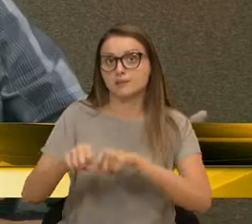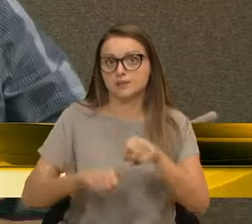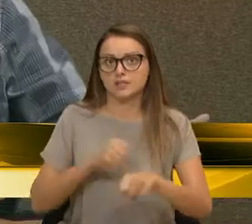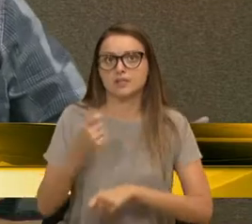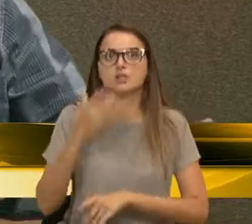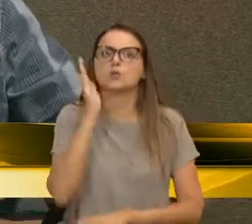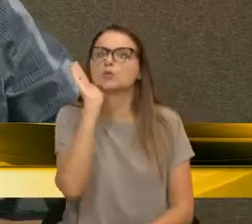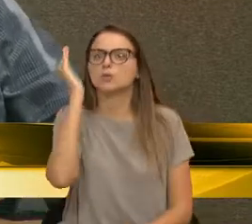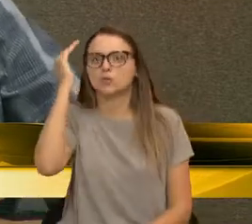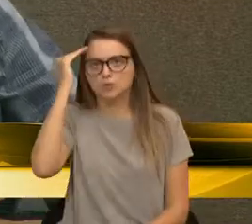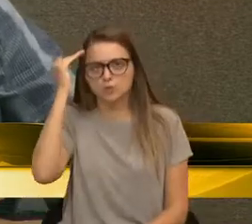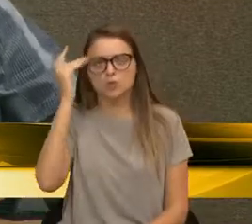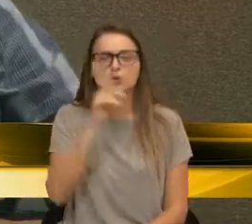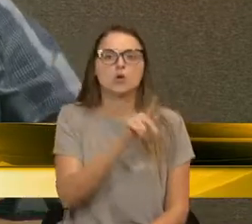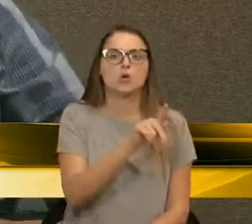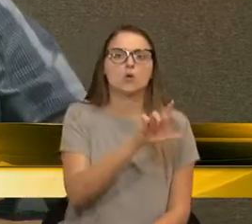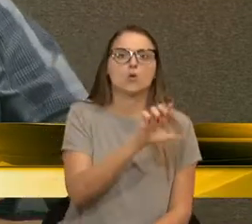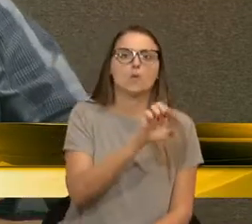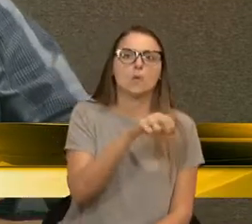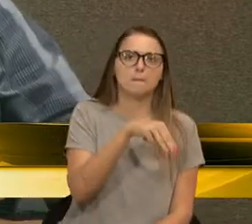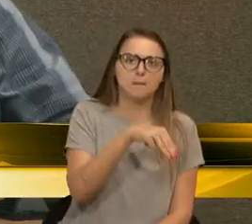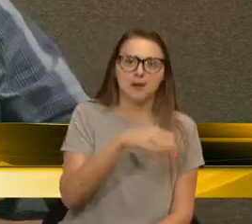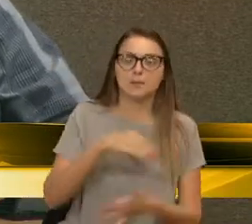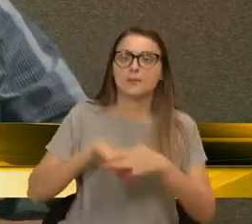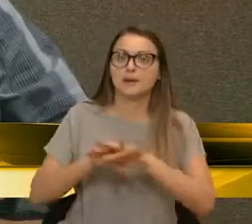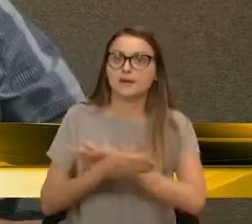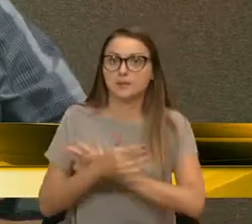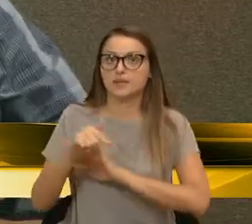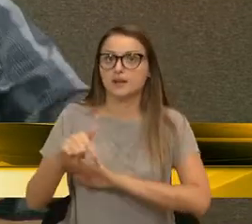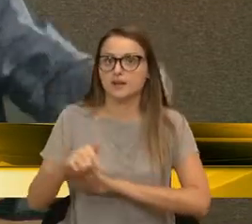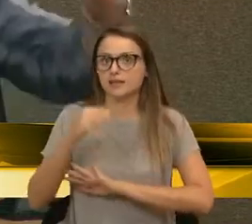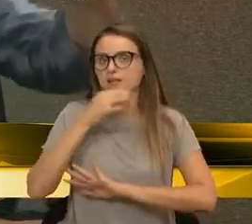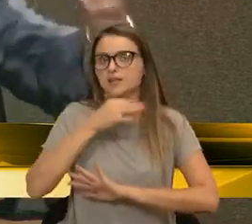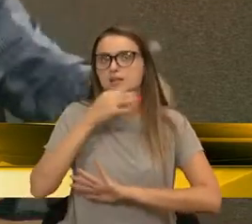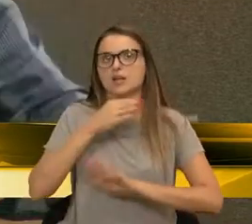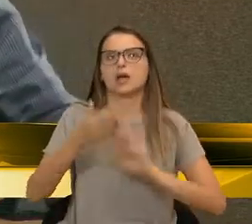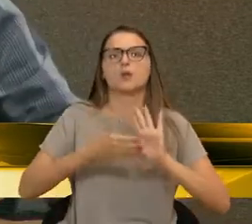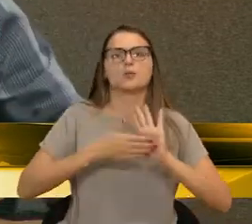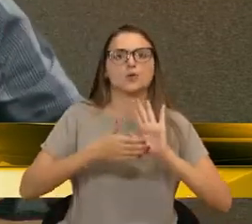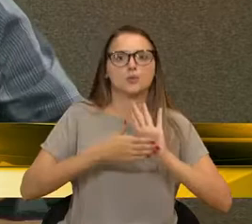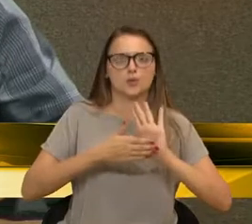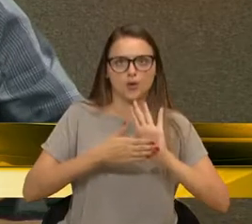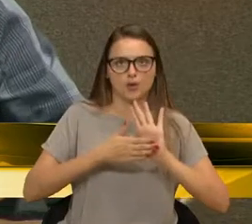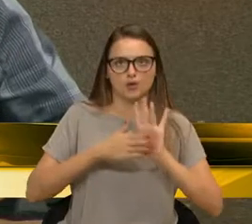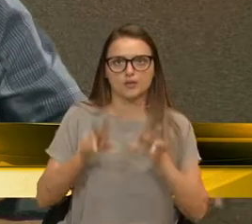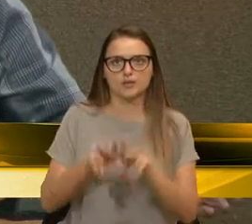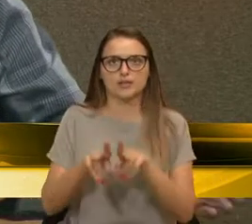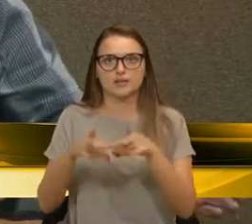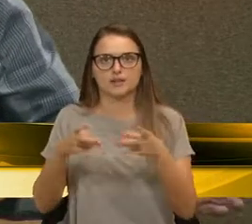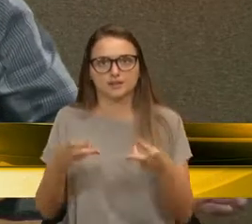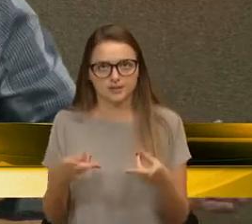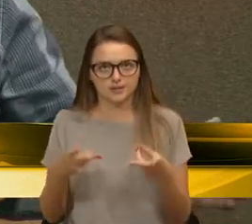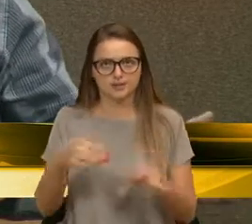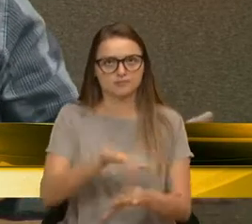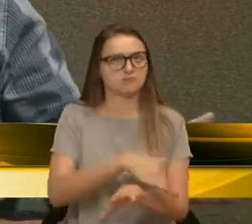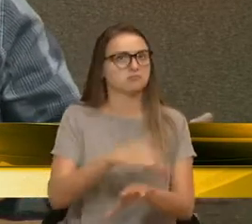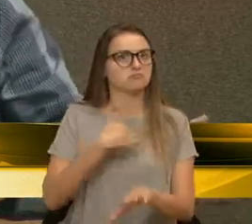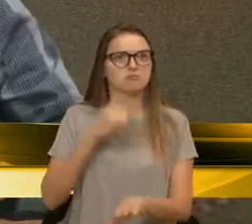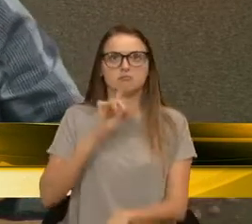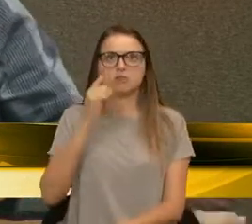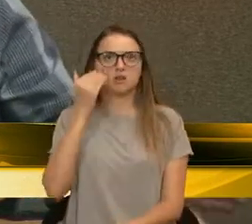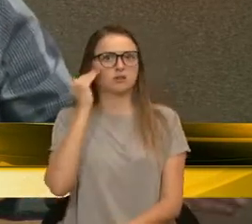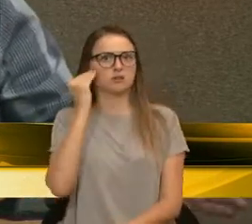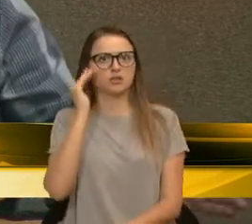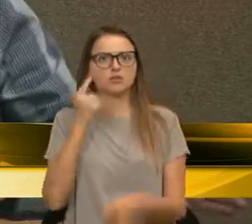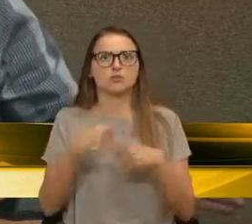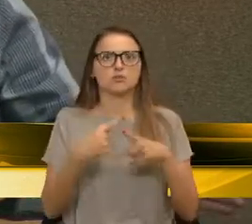o Plen, né? Implementaram, então, aquela proposta ali na perimetral, né? Eu não entendi por que